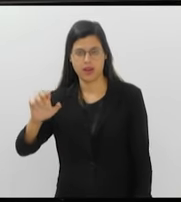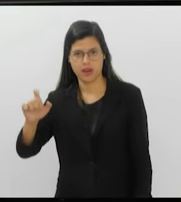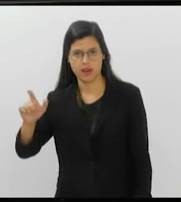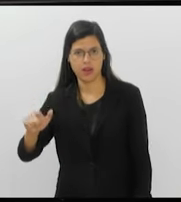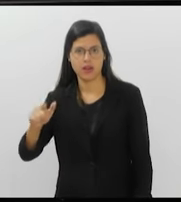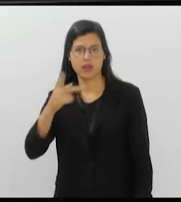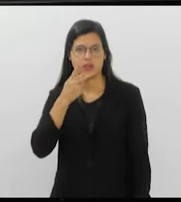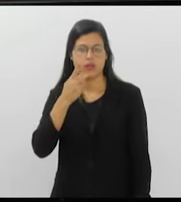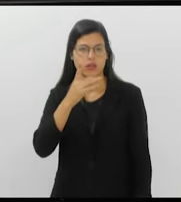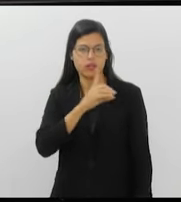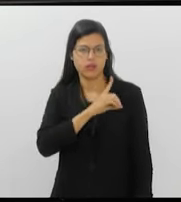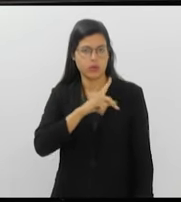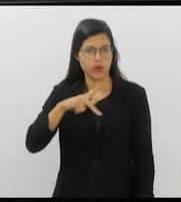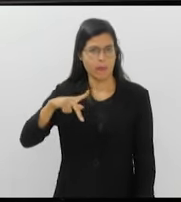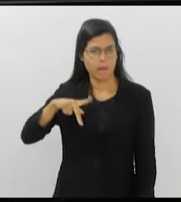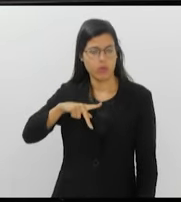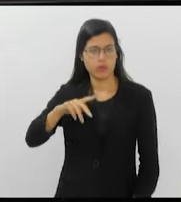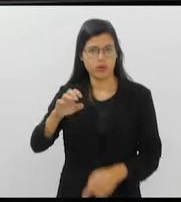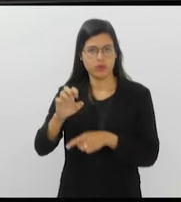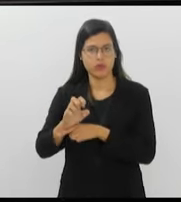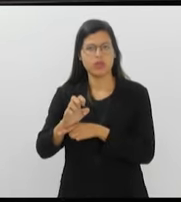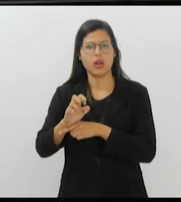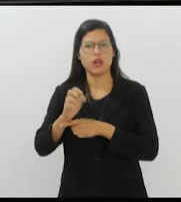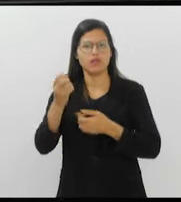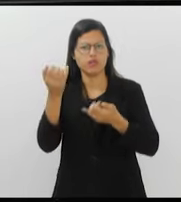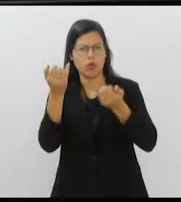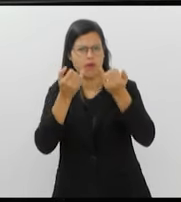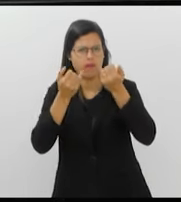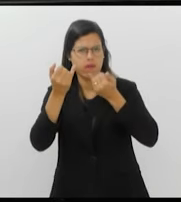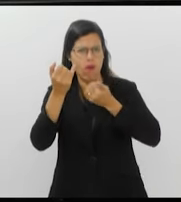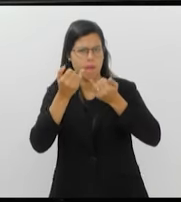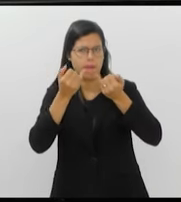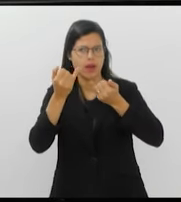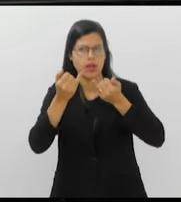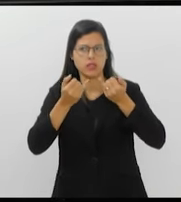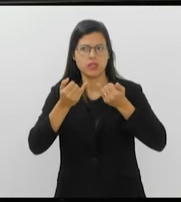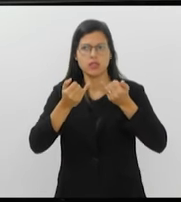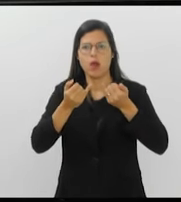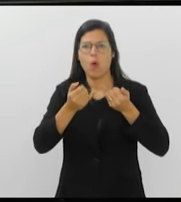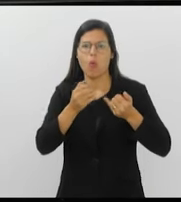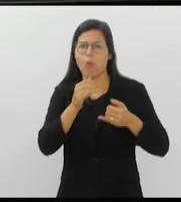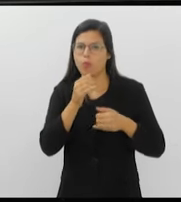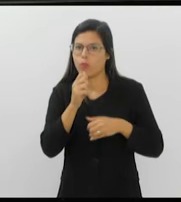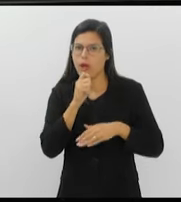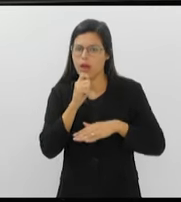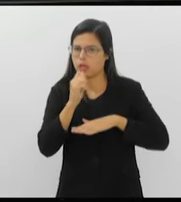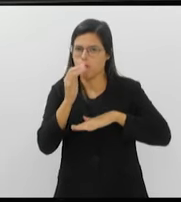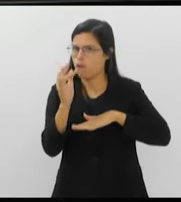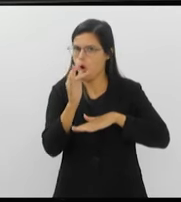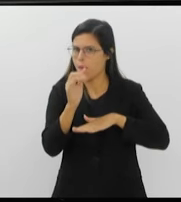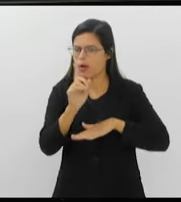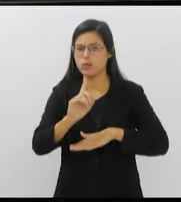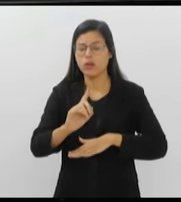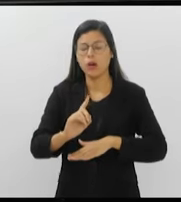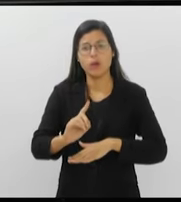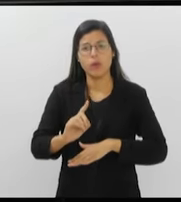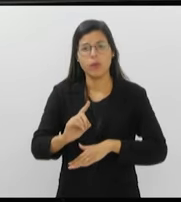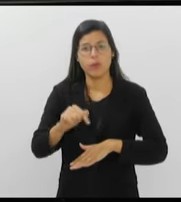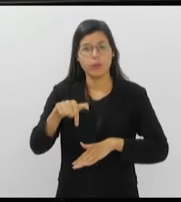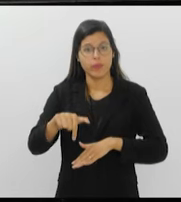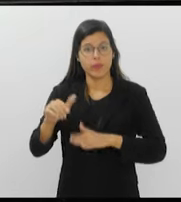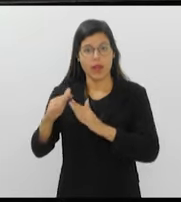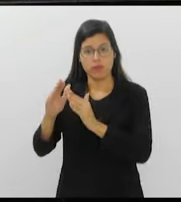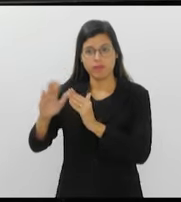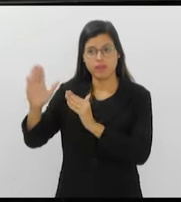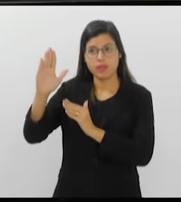Estado recebeu informações ainda não formalizadas de que a comunidade está